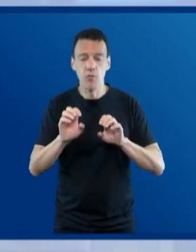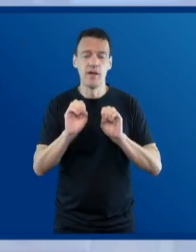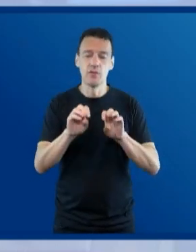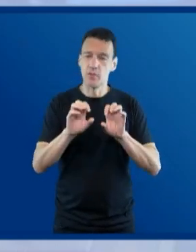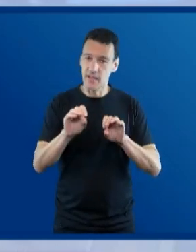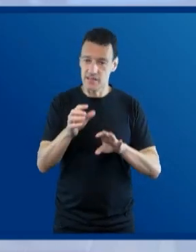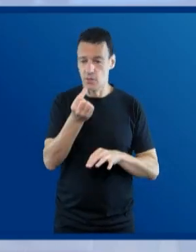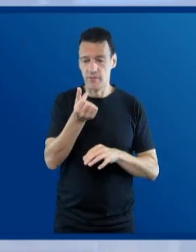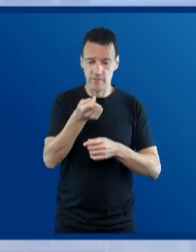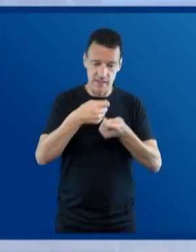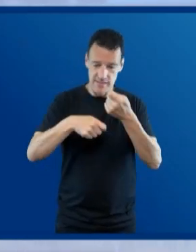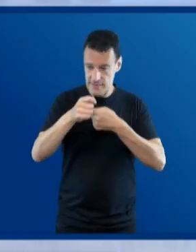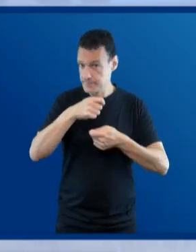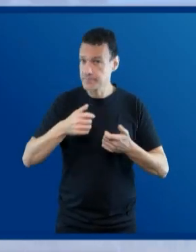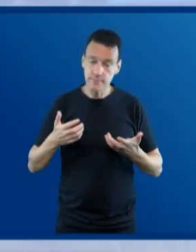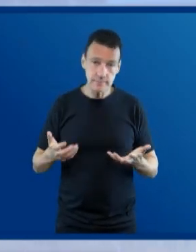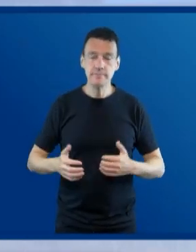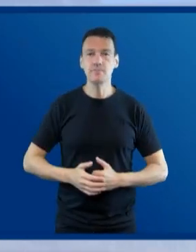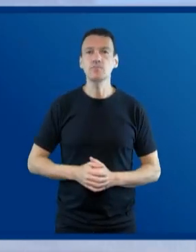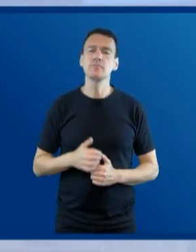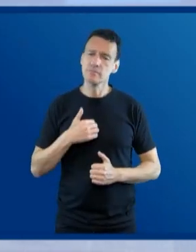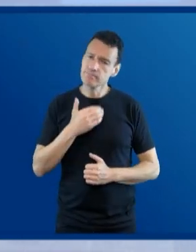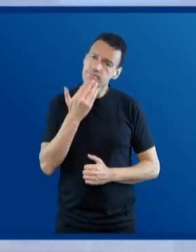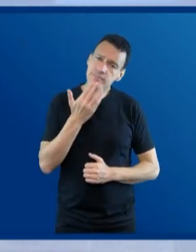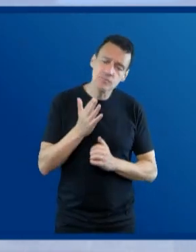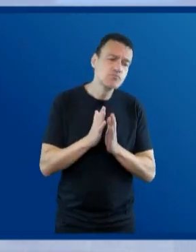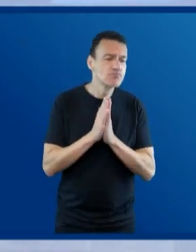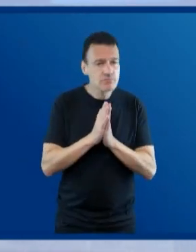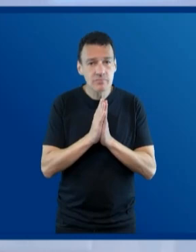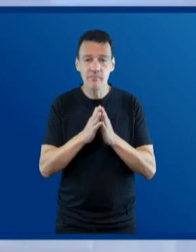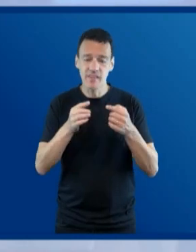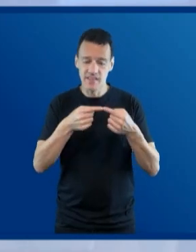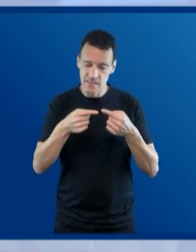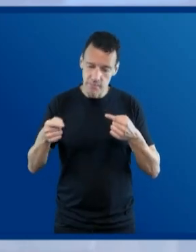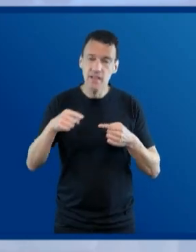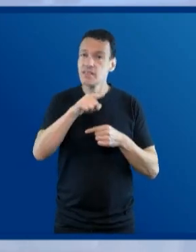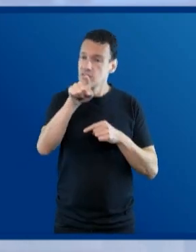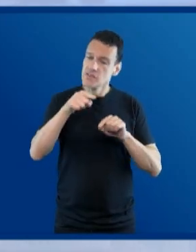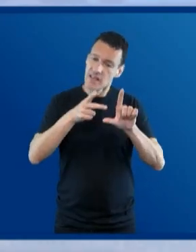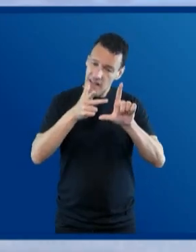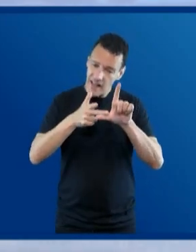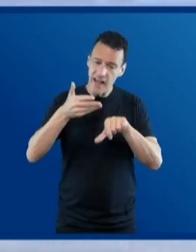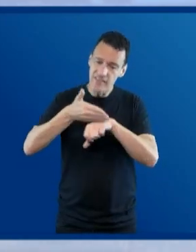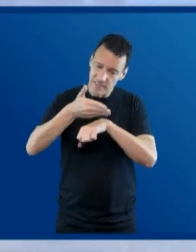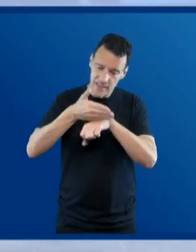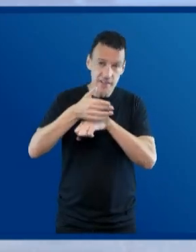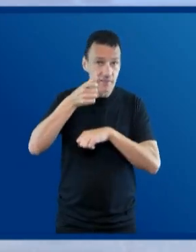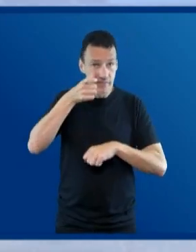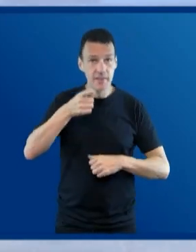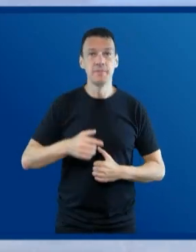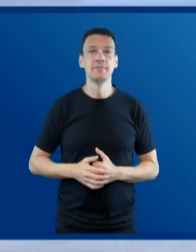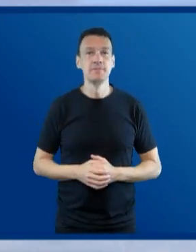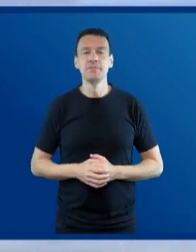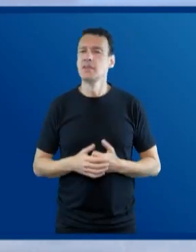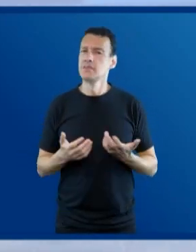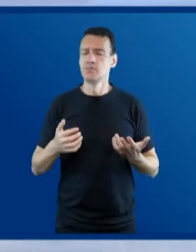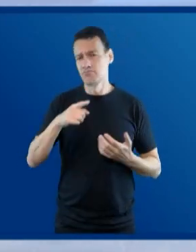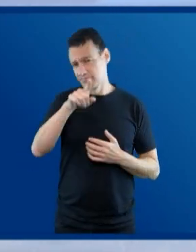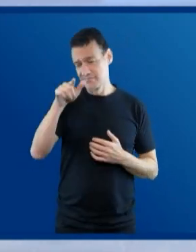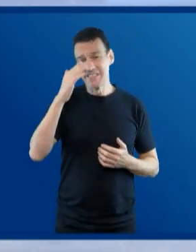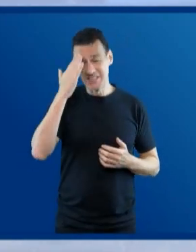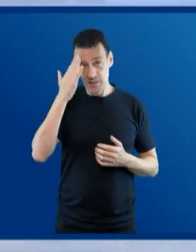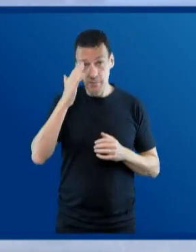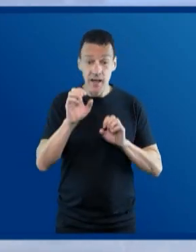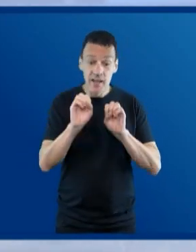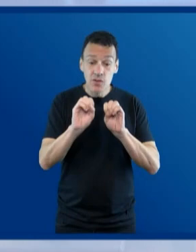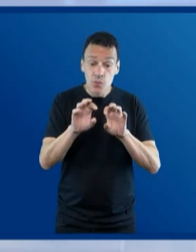todos a participar das nossas lives ao longo dessa semana. Bom, a gente sabe que a educação financeira é alguma coisa que a gente